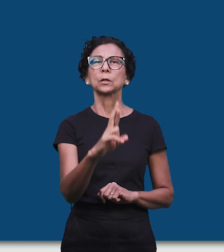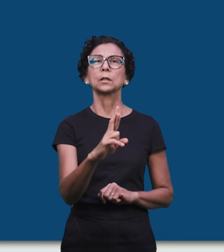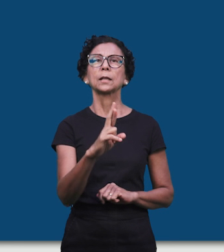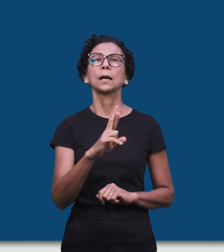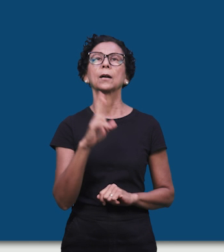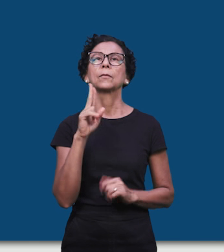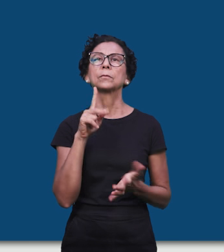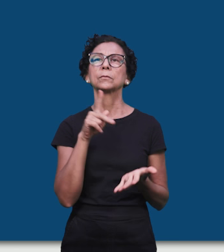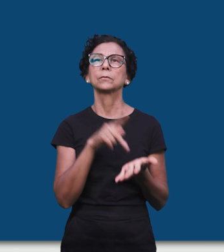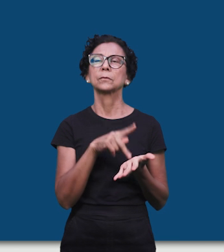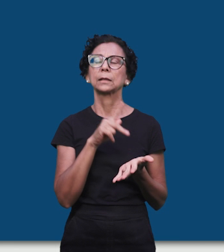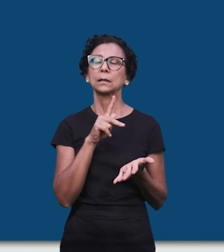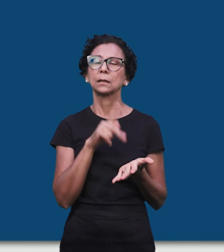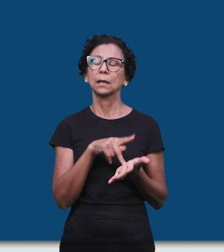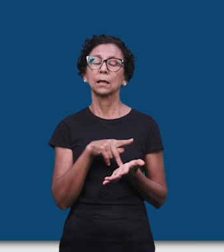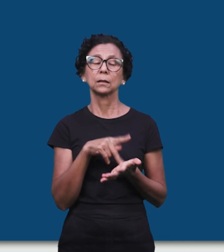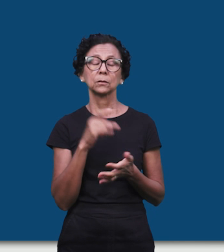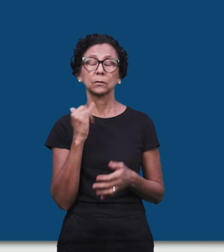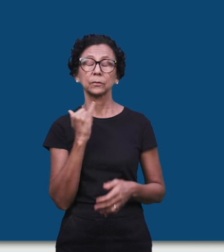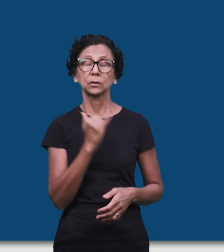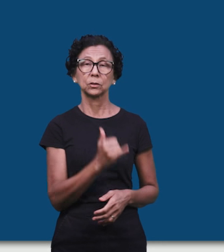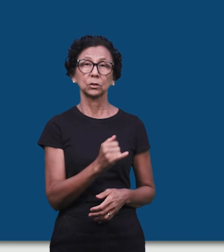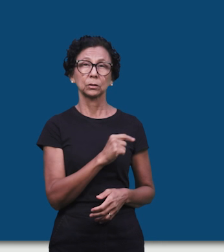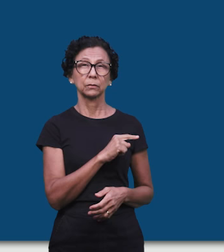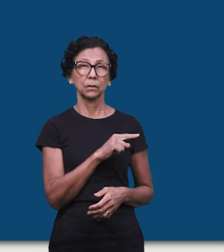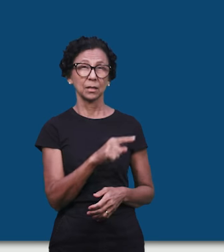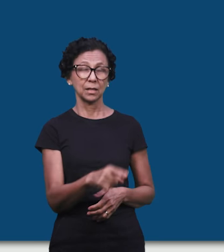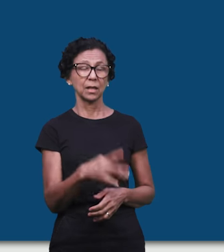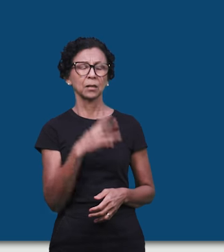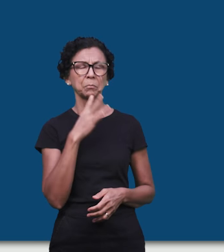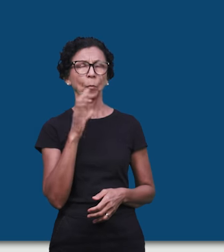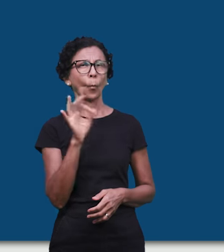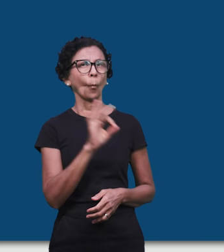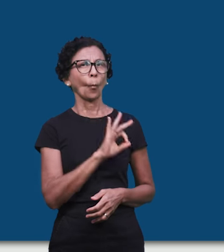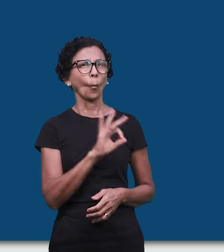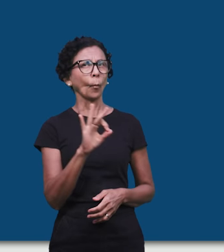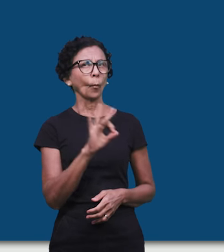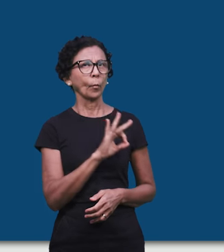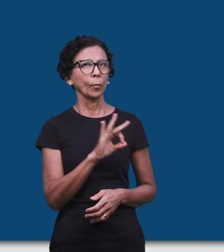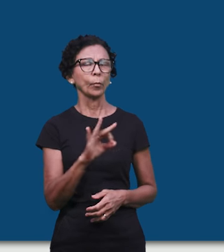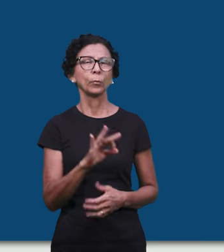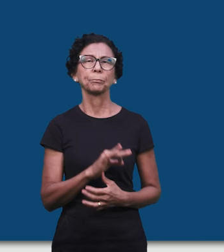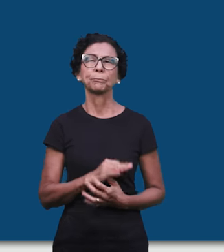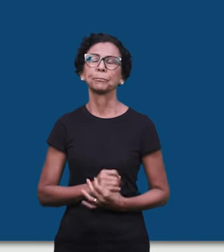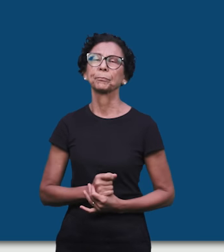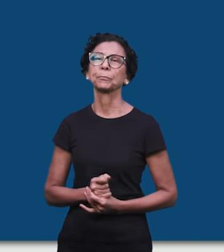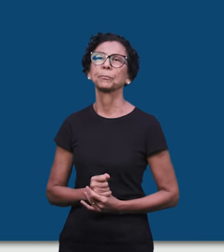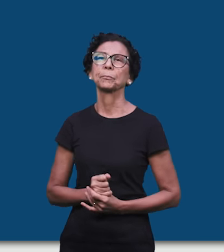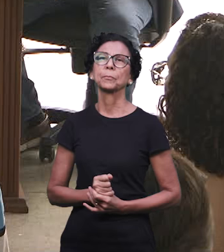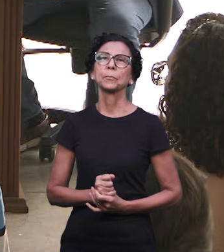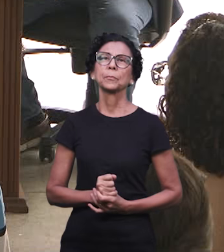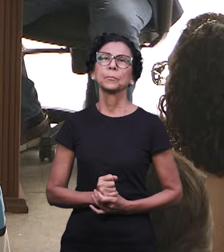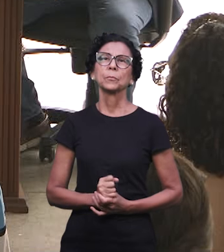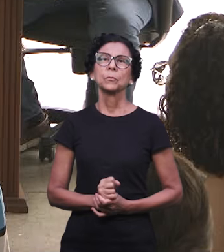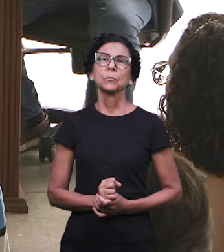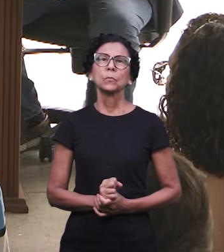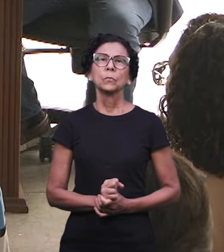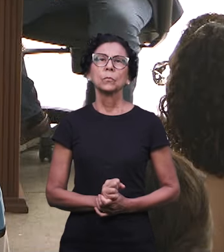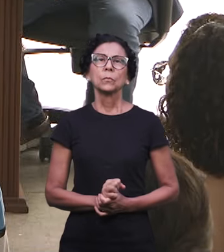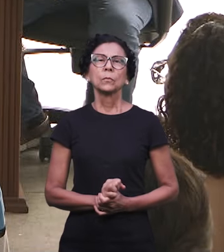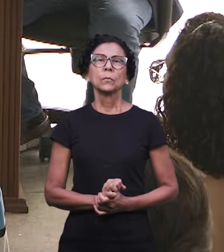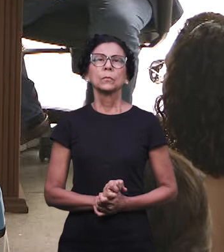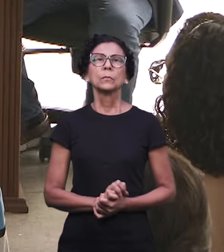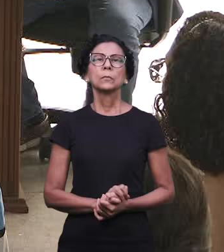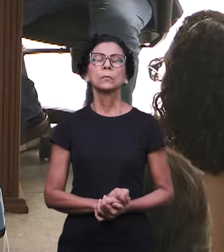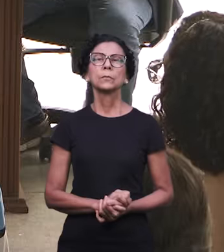disse: em verdade vos digo que não vos conheço. Então, mais um versículo aí. Vamos mais a outra